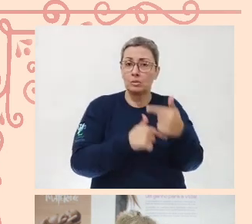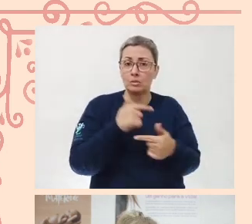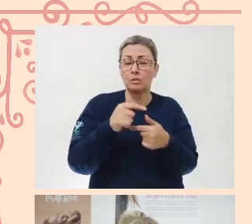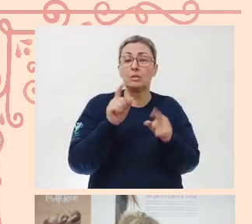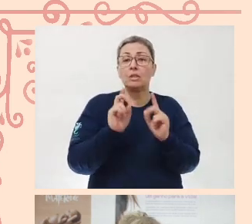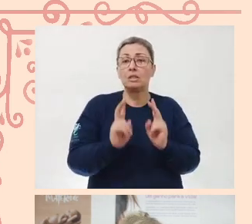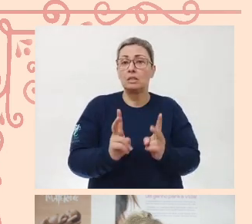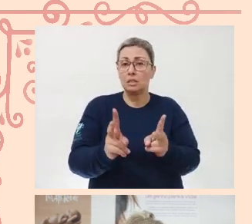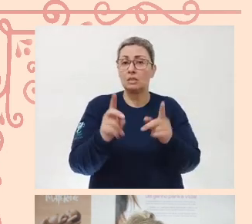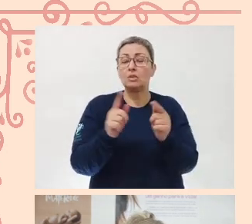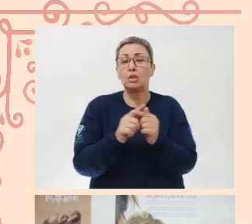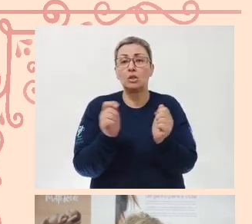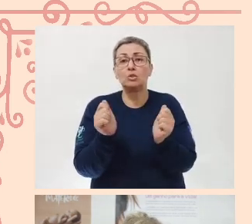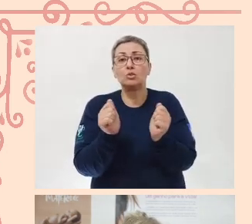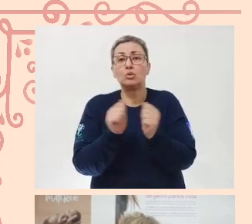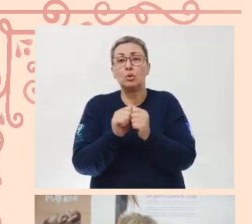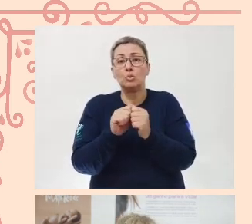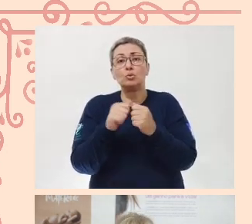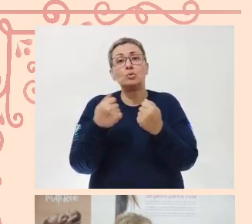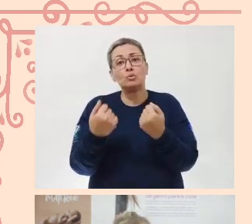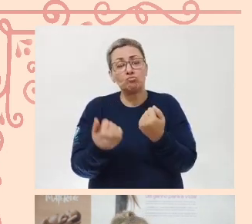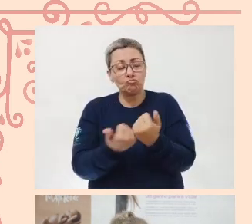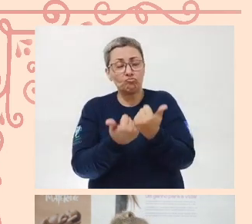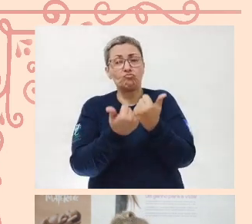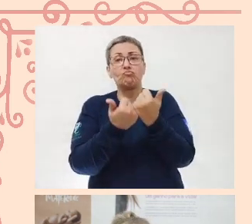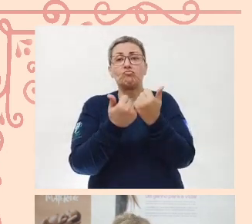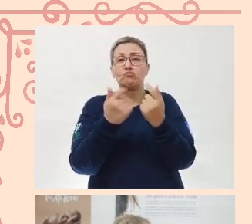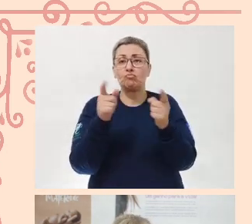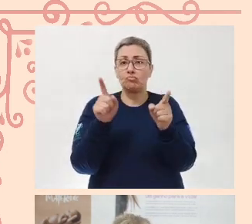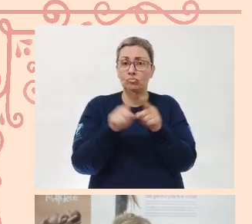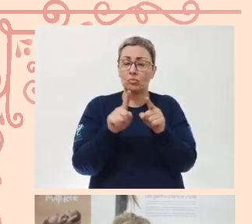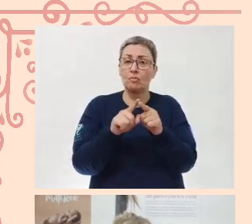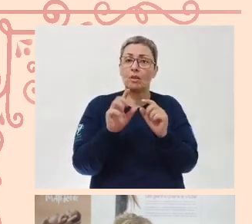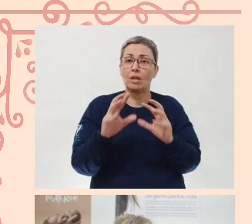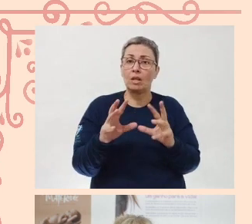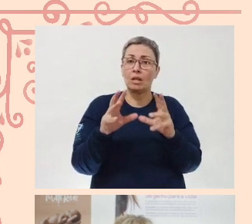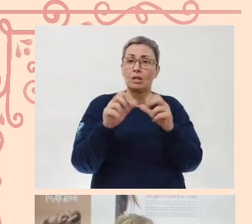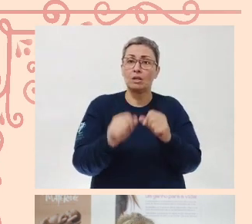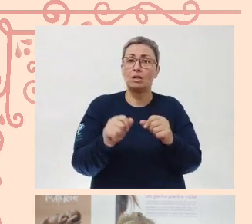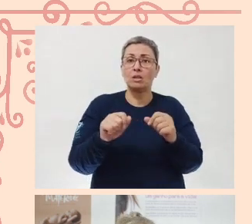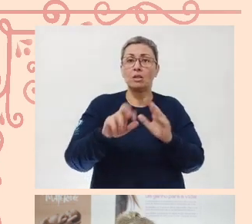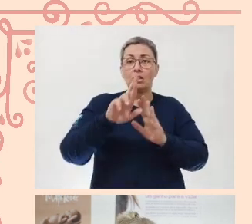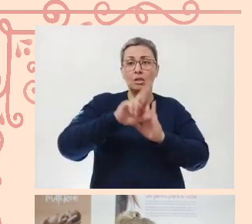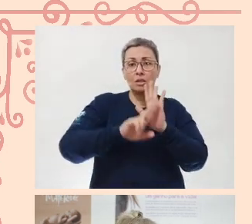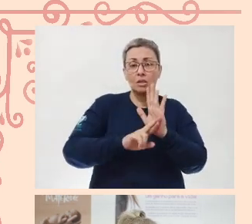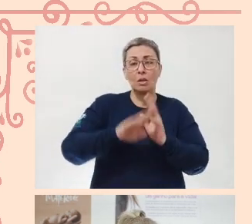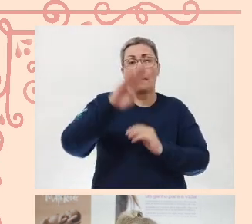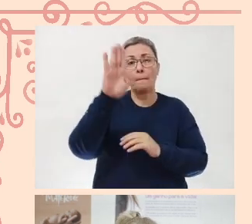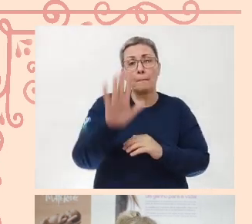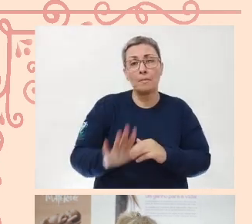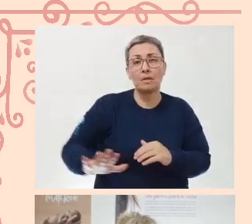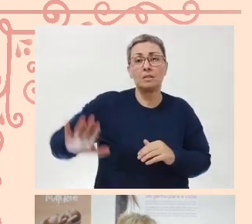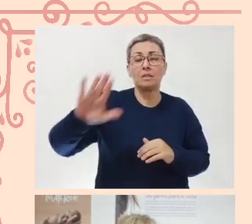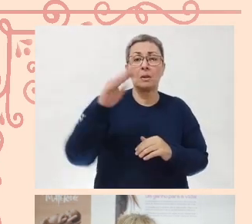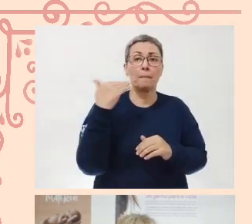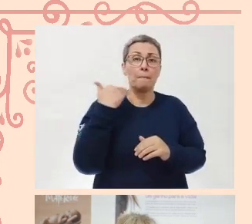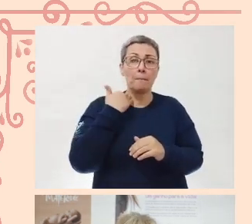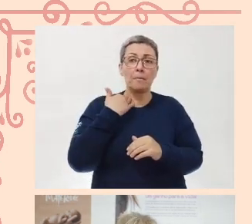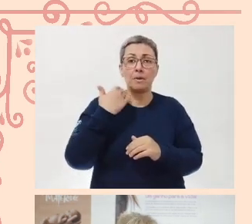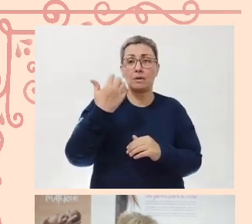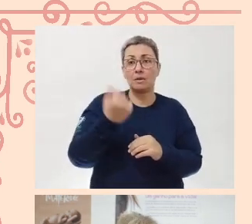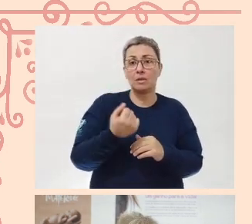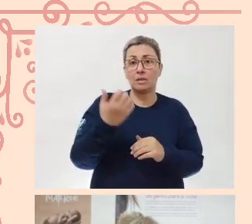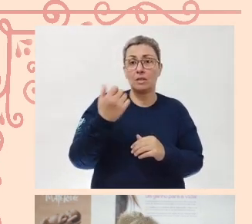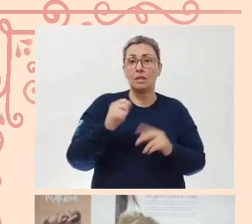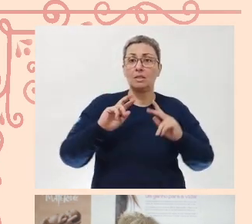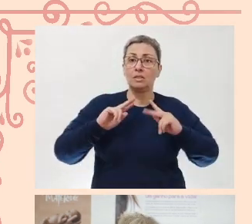serviços e sempre estivemos respaldados em toda a regulamentação da Rede Brasileira de Banco de